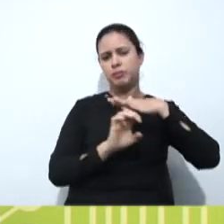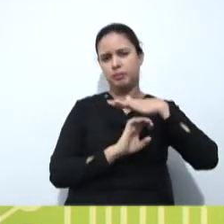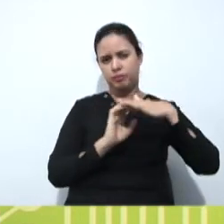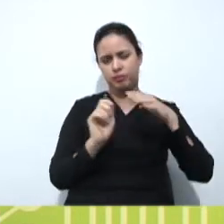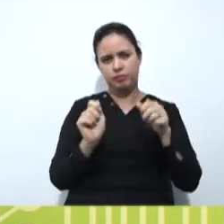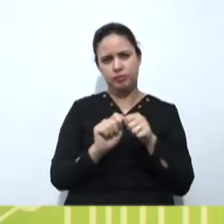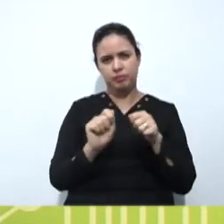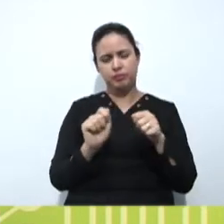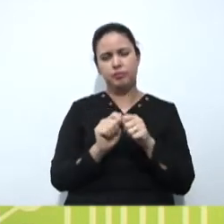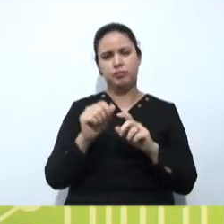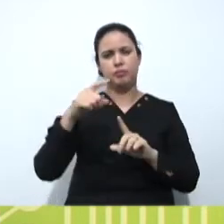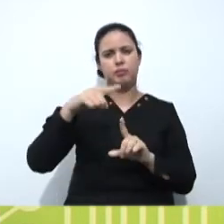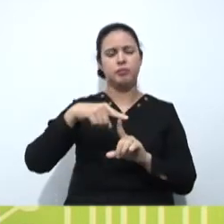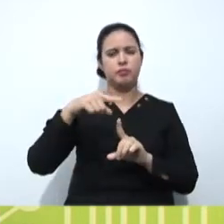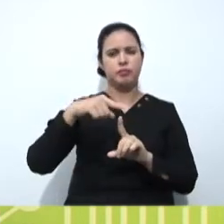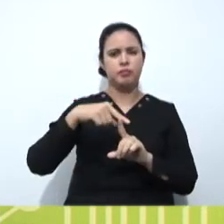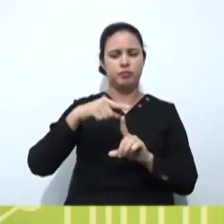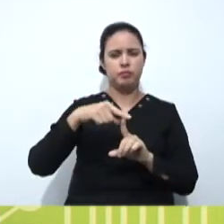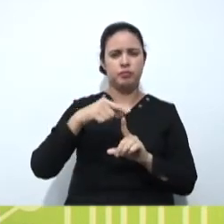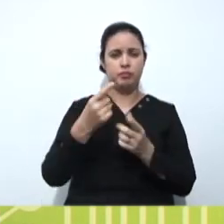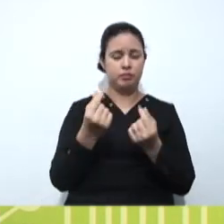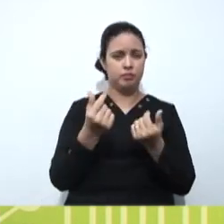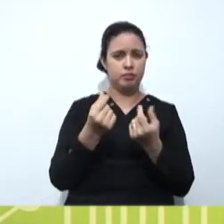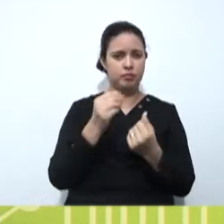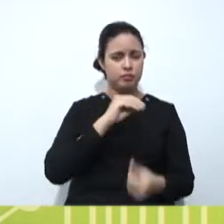para aquele tipo de renda, para